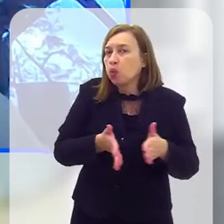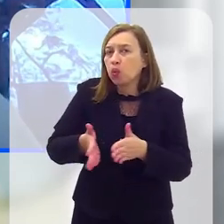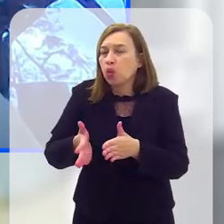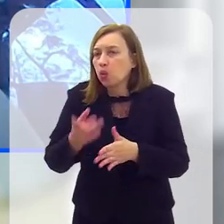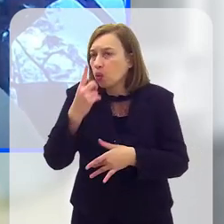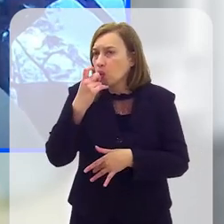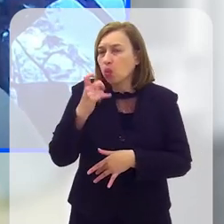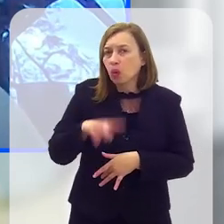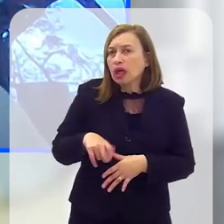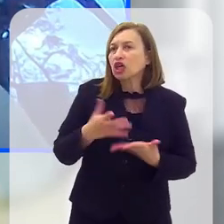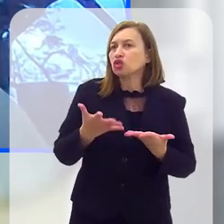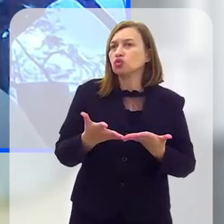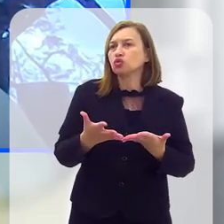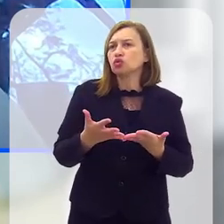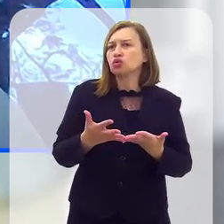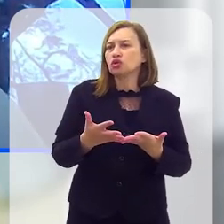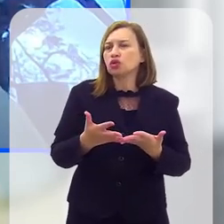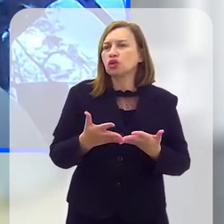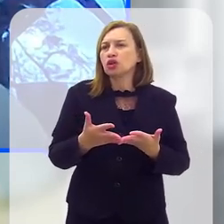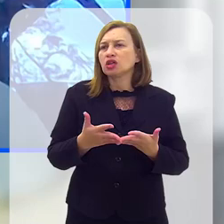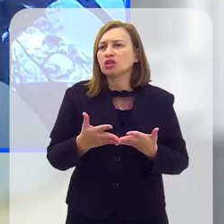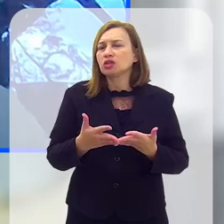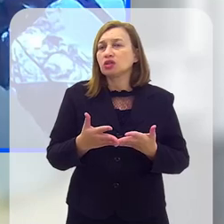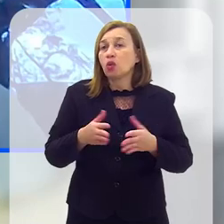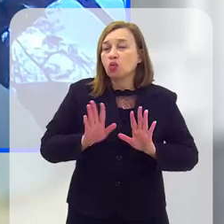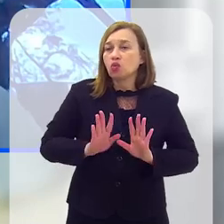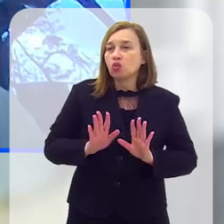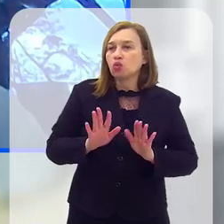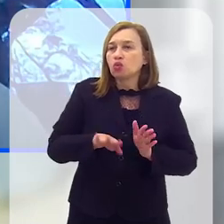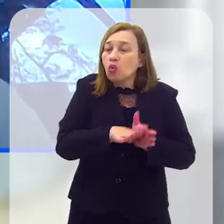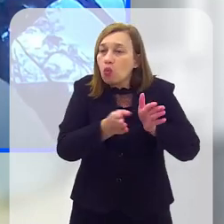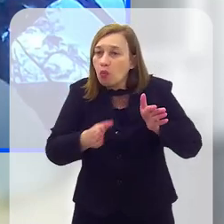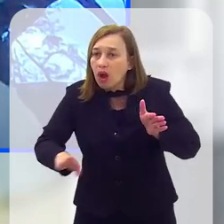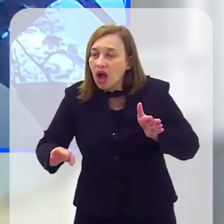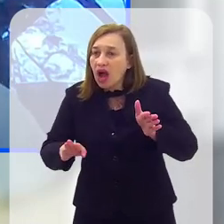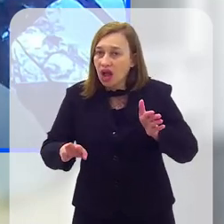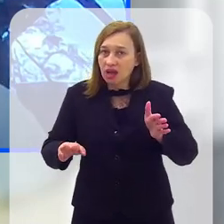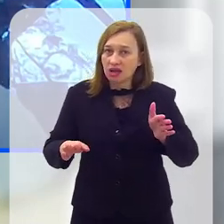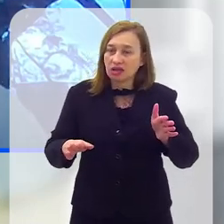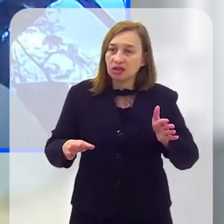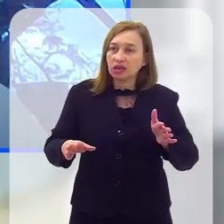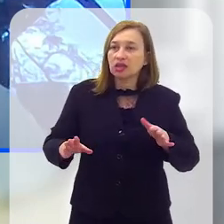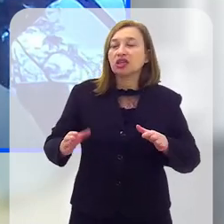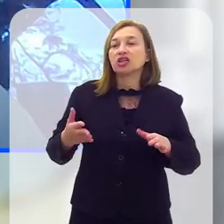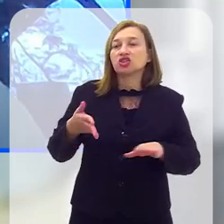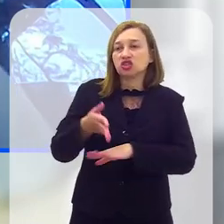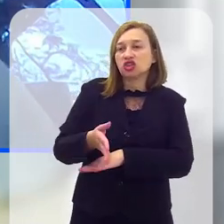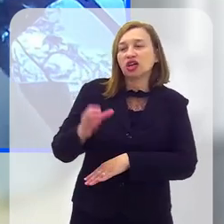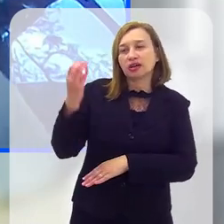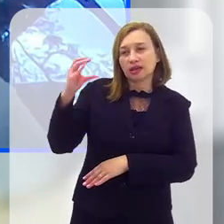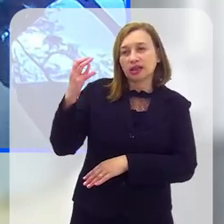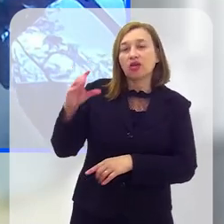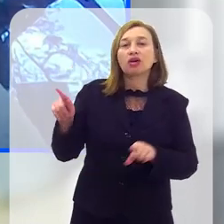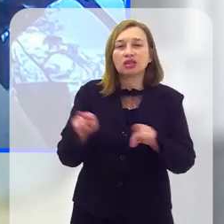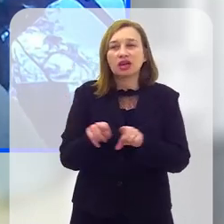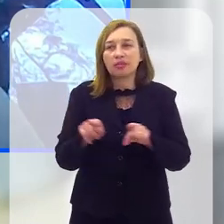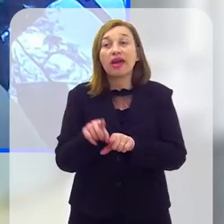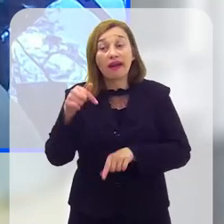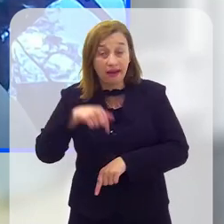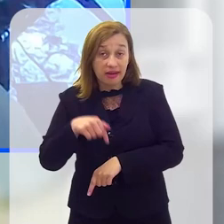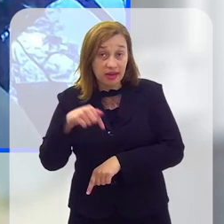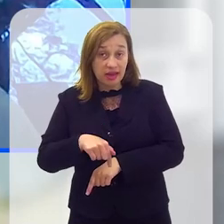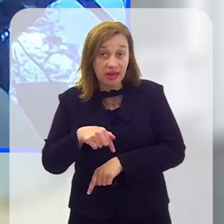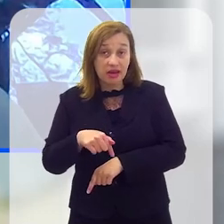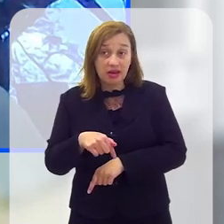correntezas, através do movimento das marés, vão parar nas praias de Niterói e podem vir parar também